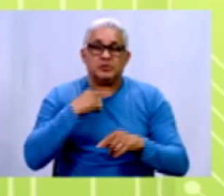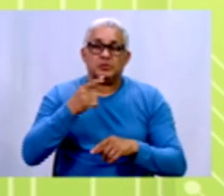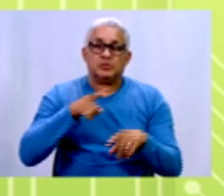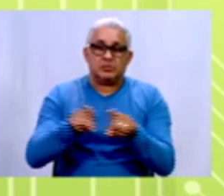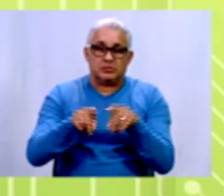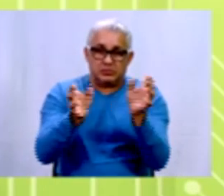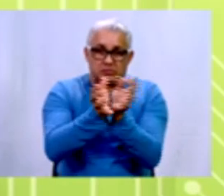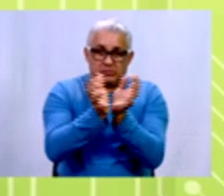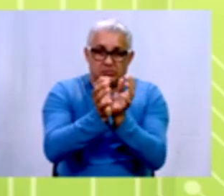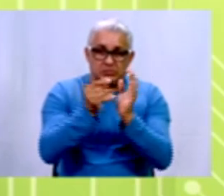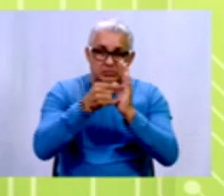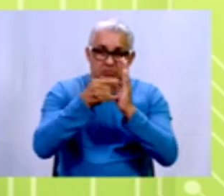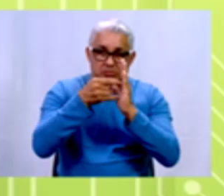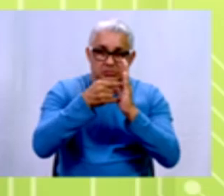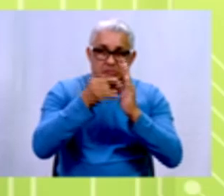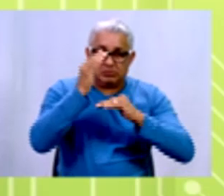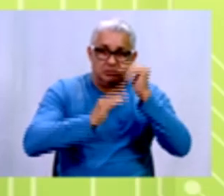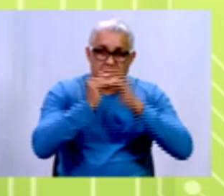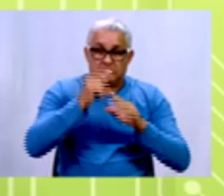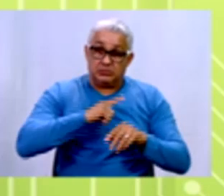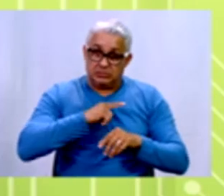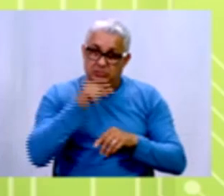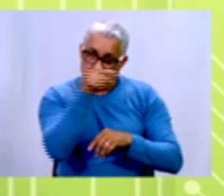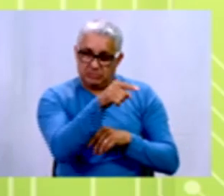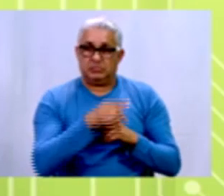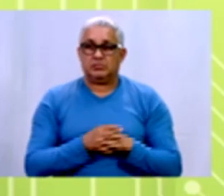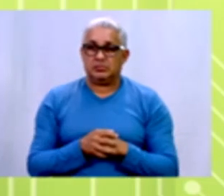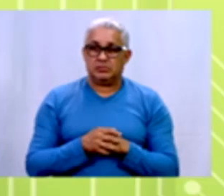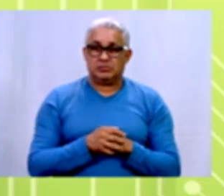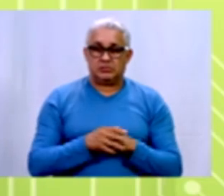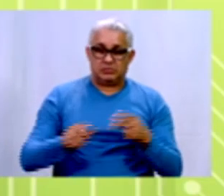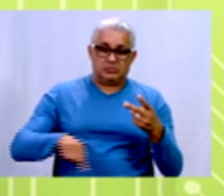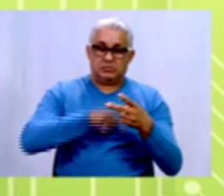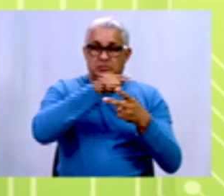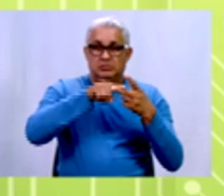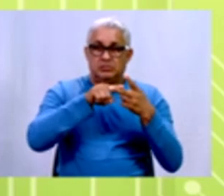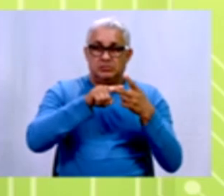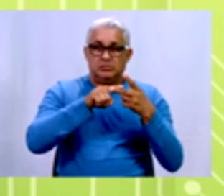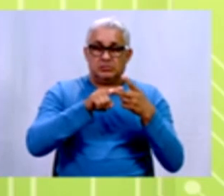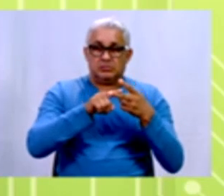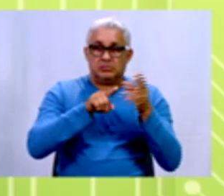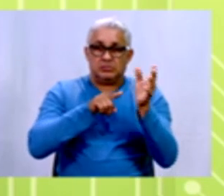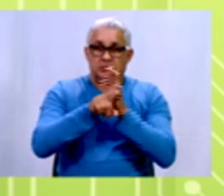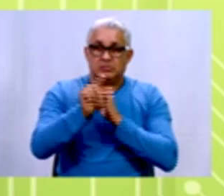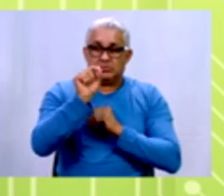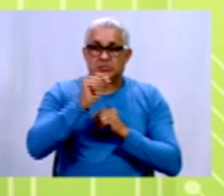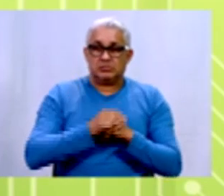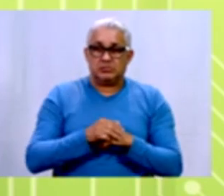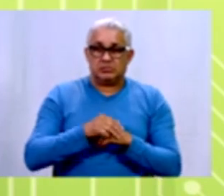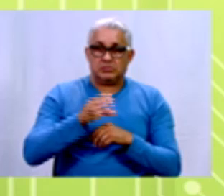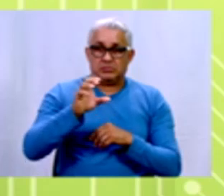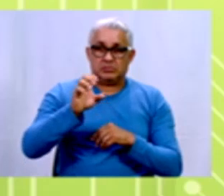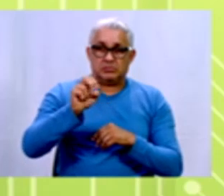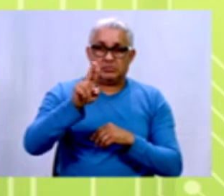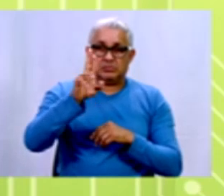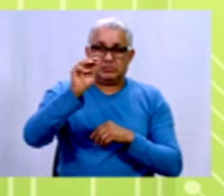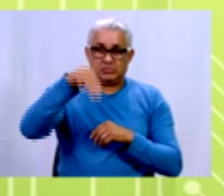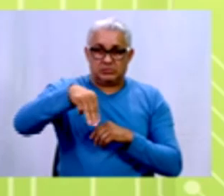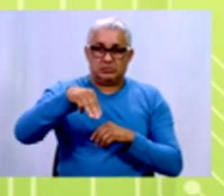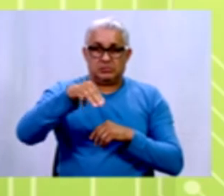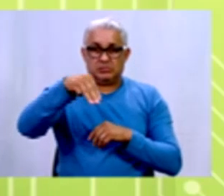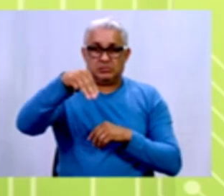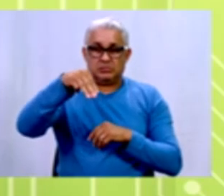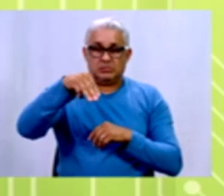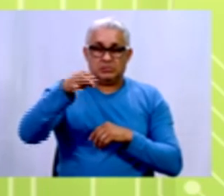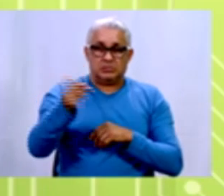desenvolvimento, porventura, tenha, né? A nossa segunda questão tratava do Scrum Master, né? Então nós vemos aqui,